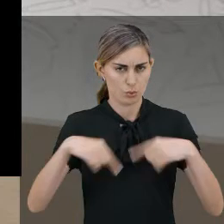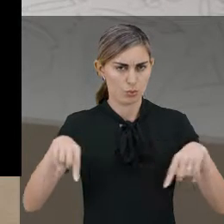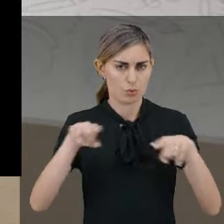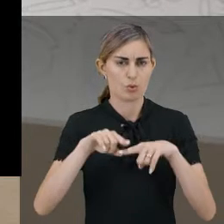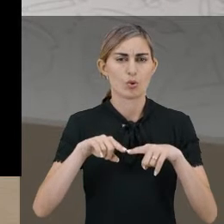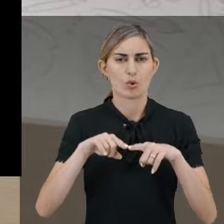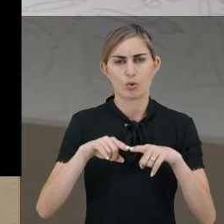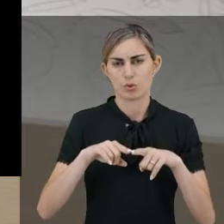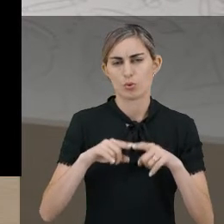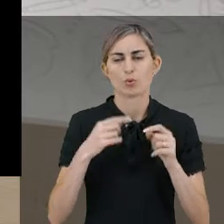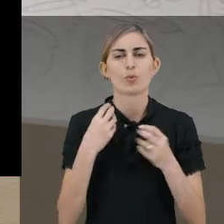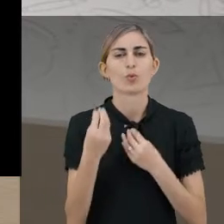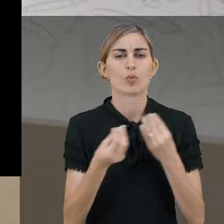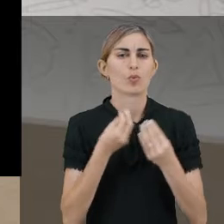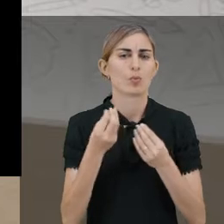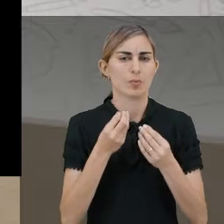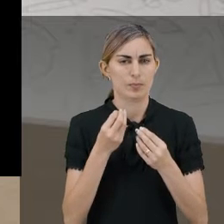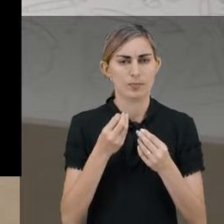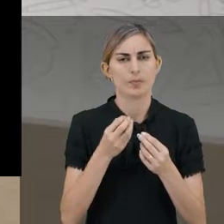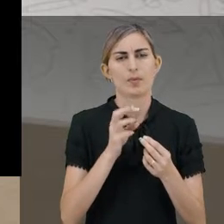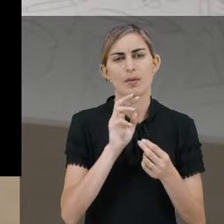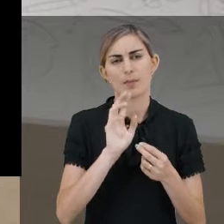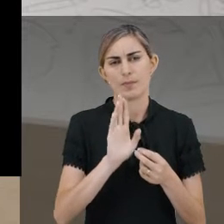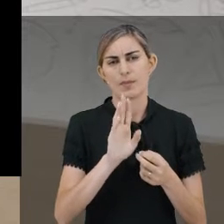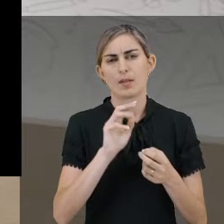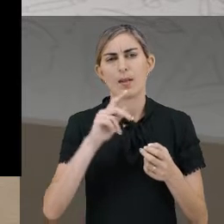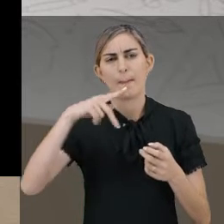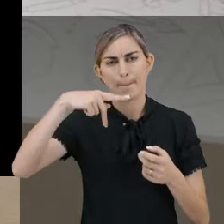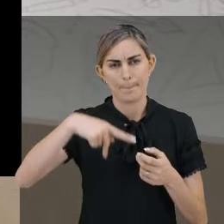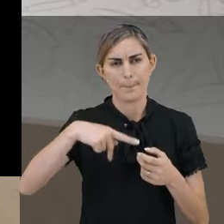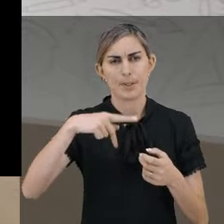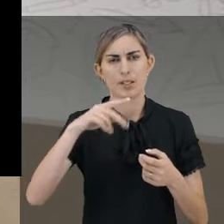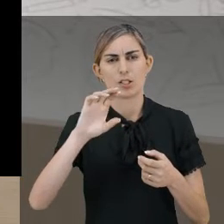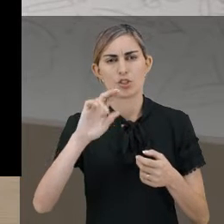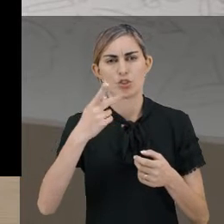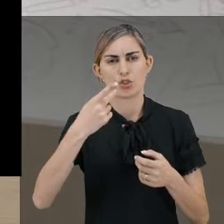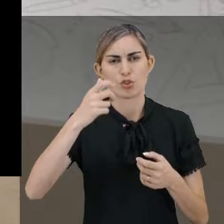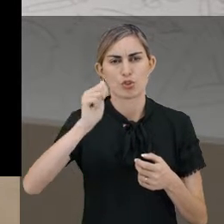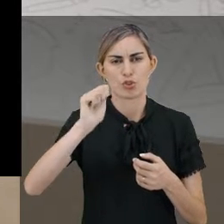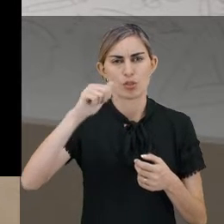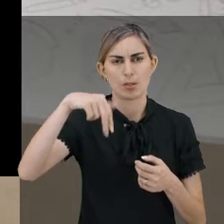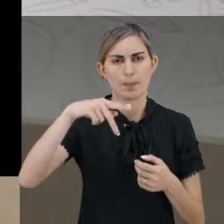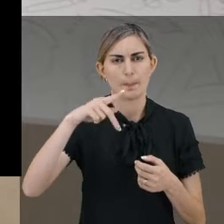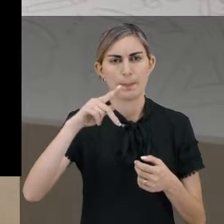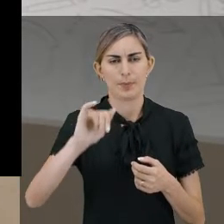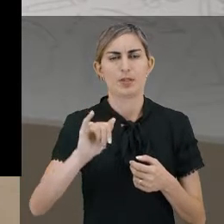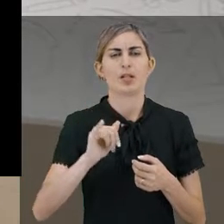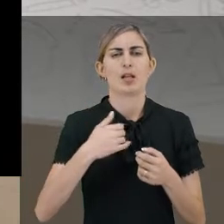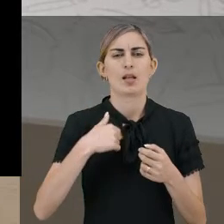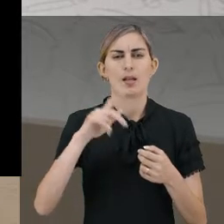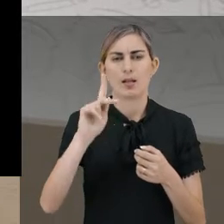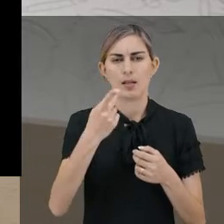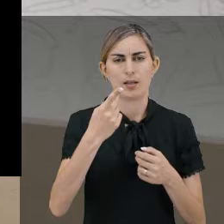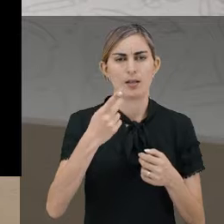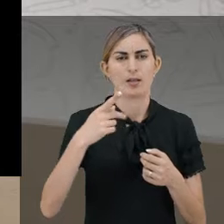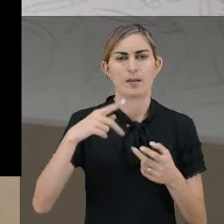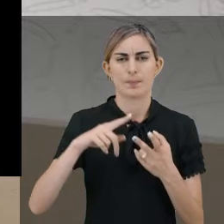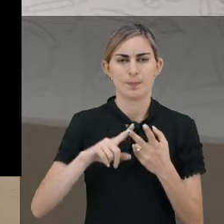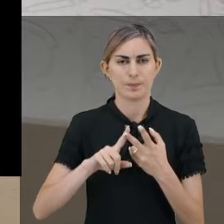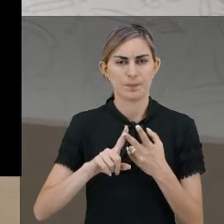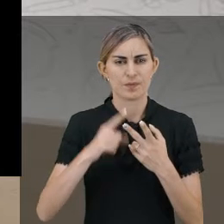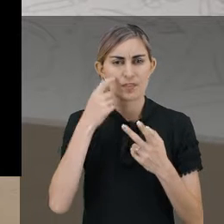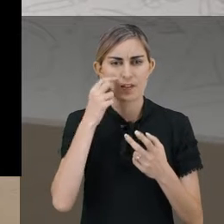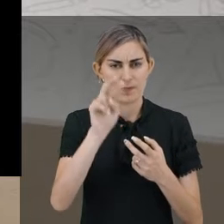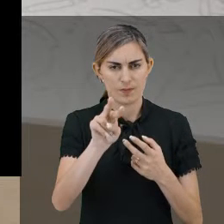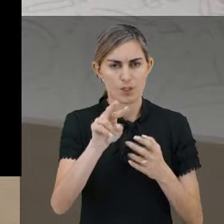O nosso caminho é este aqui, C-XAMPP htdocs. Este é o código